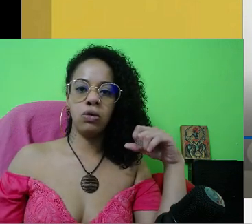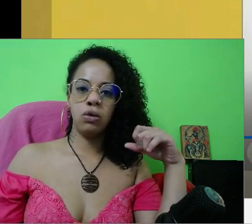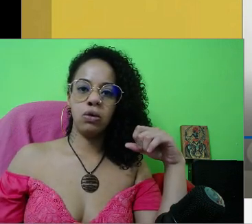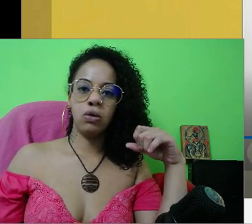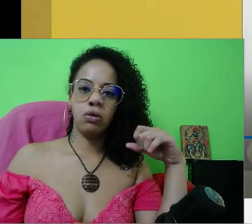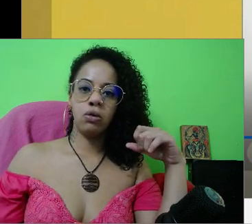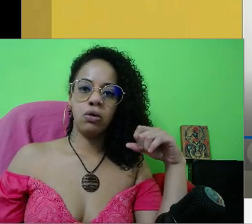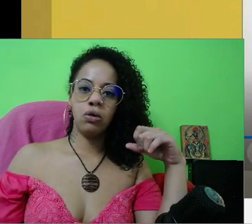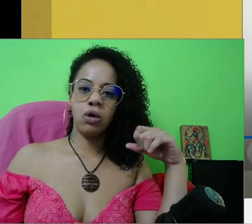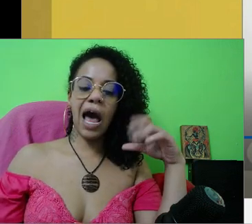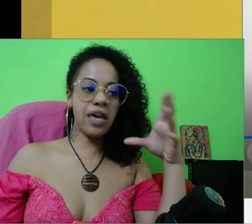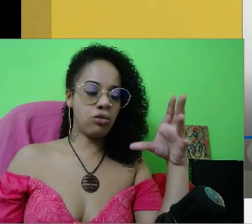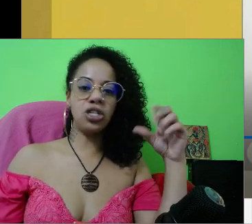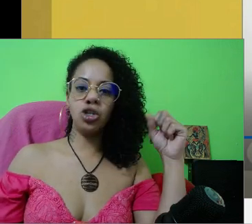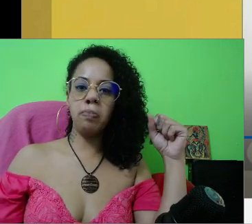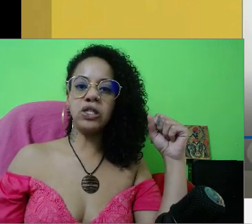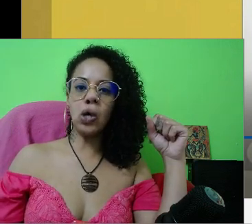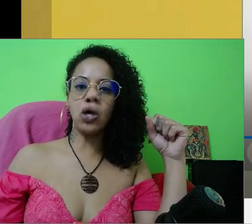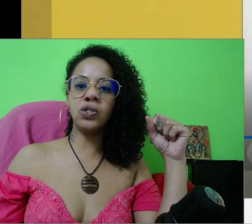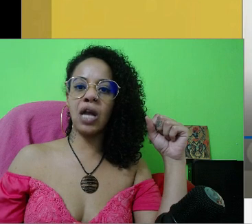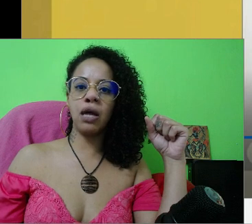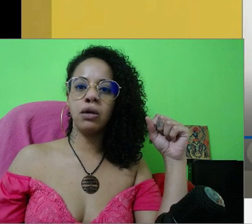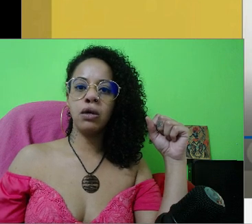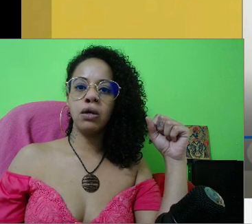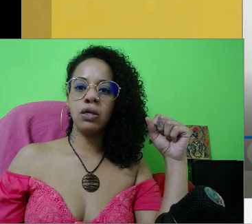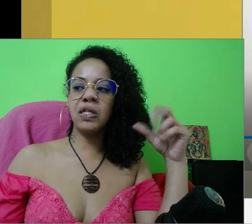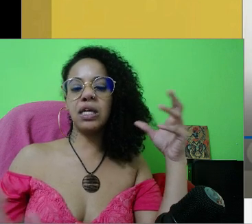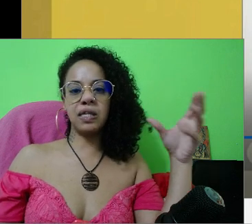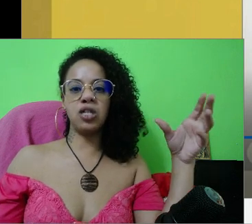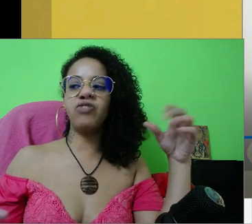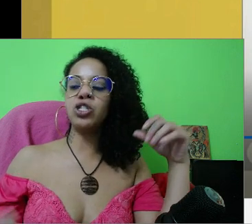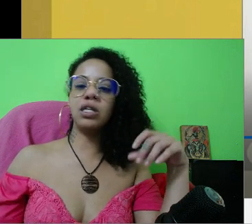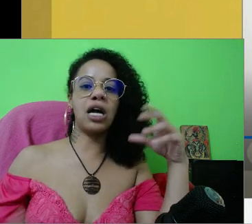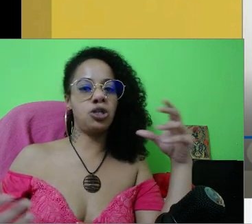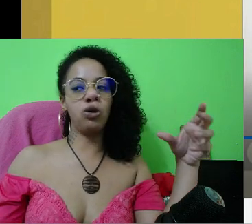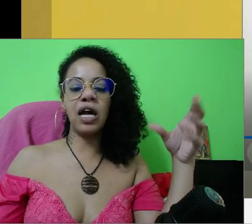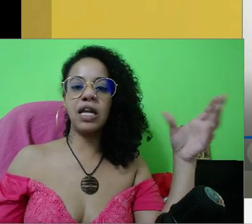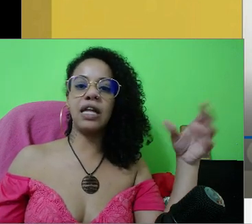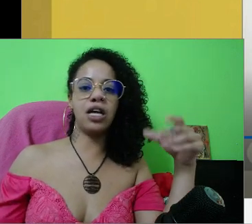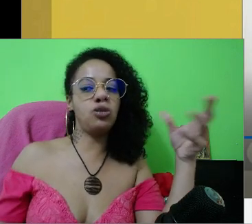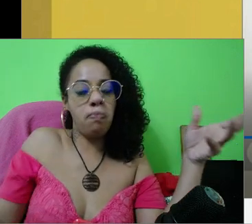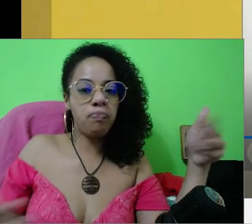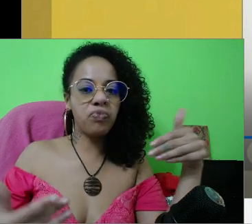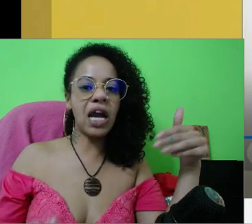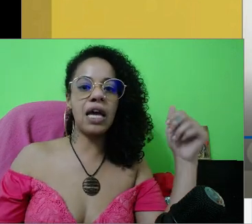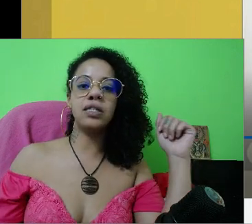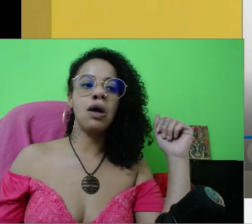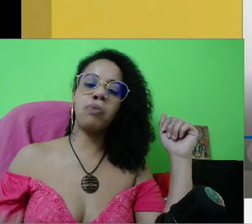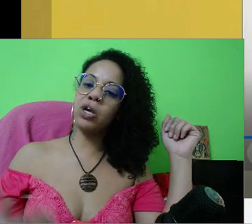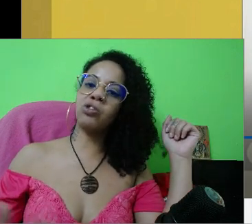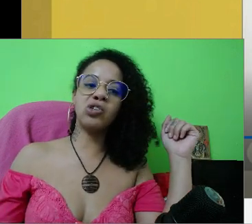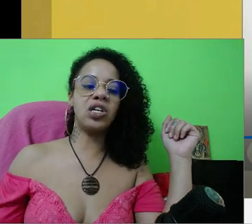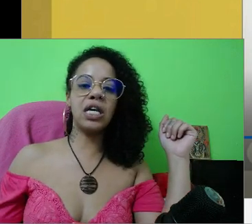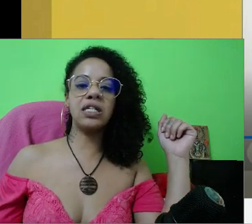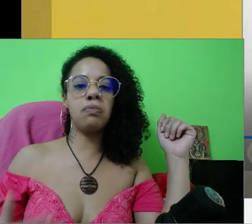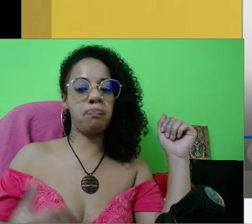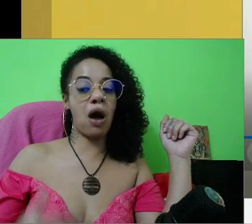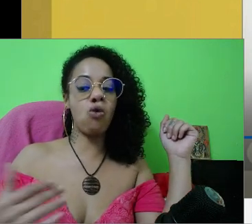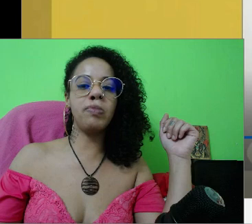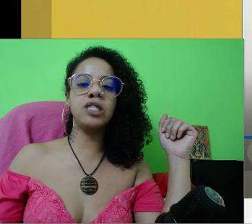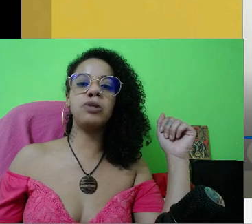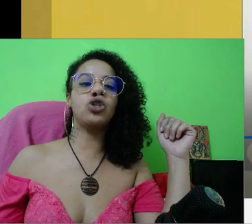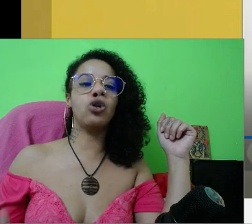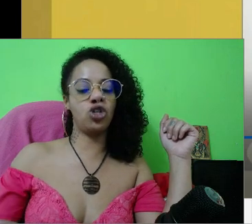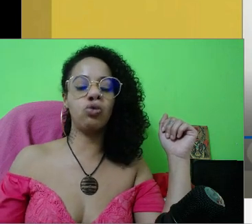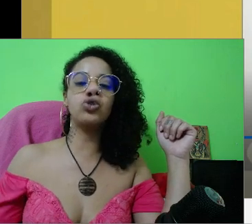tudo aí é o teste do pescoço né Se quiser diversidade pluralidade traz porque eu tenho certeza